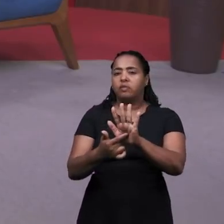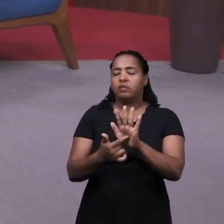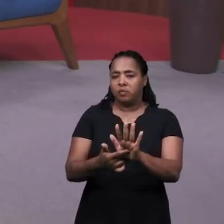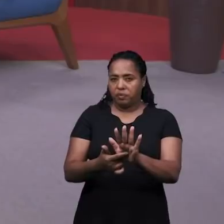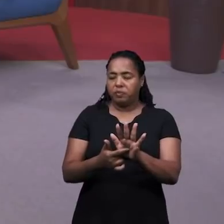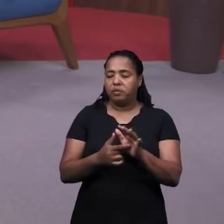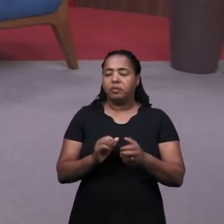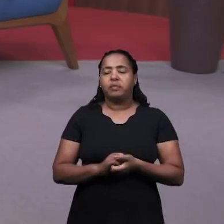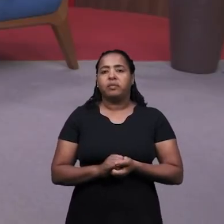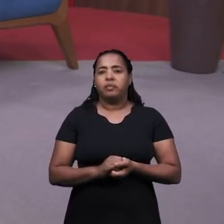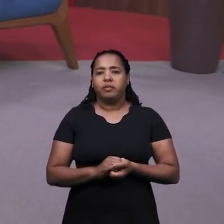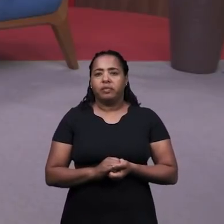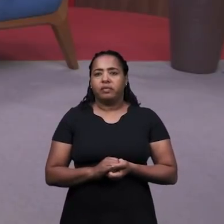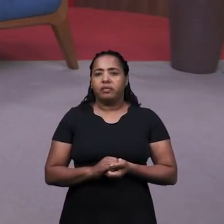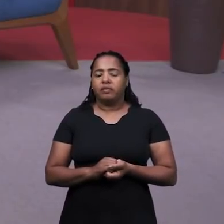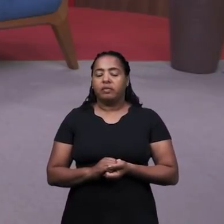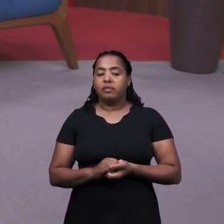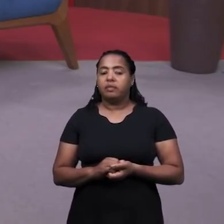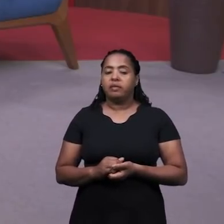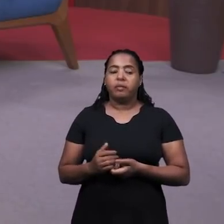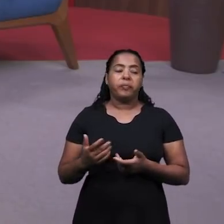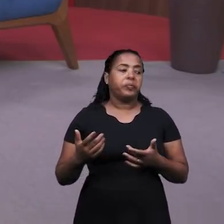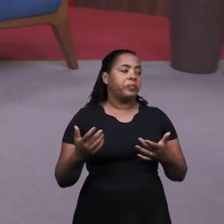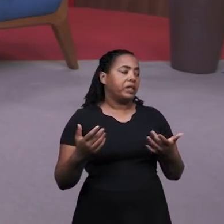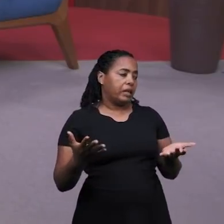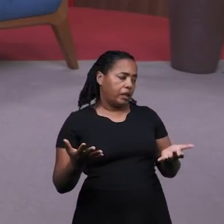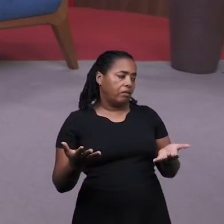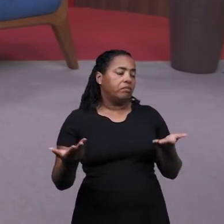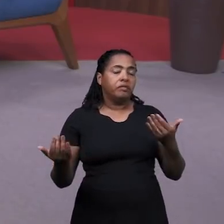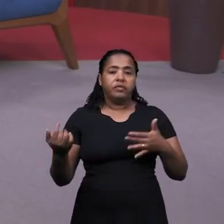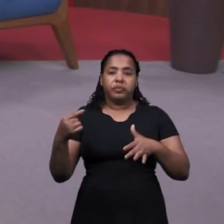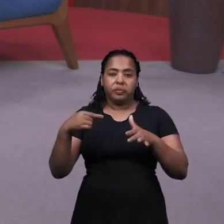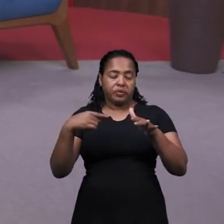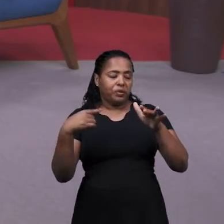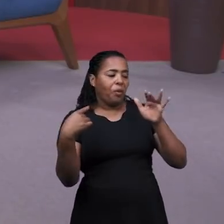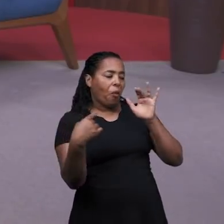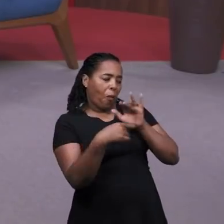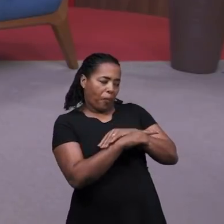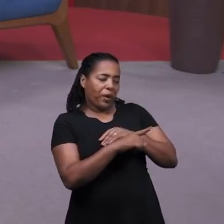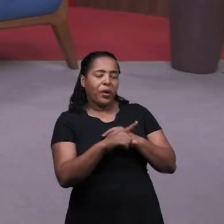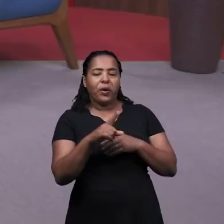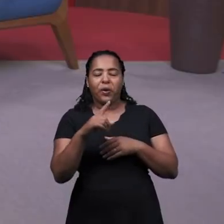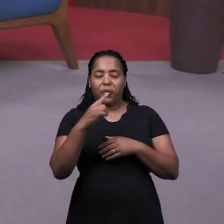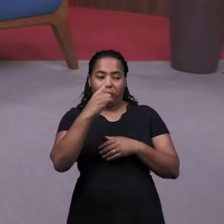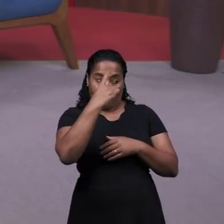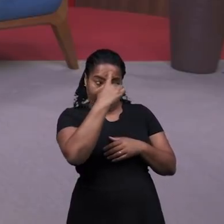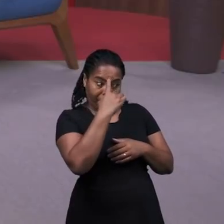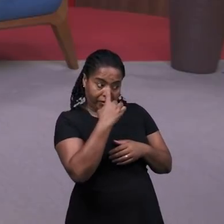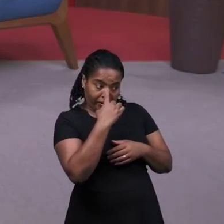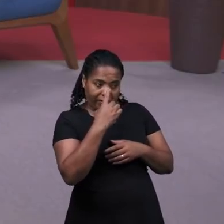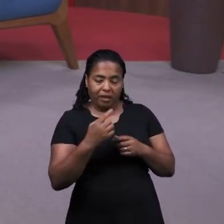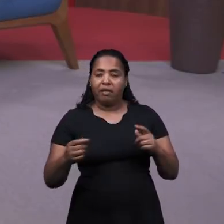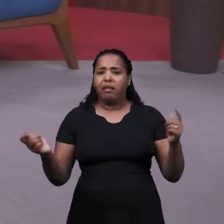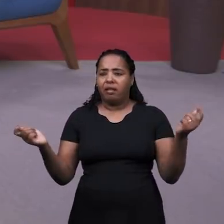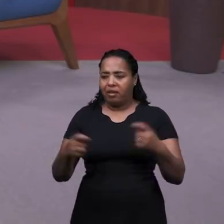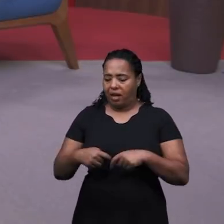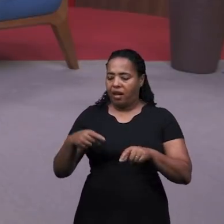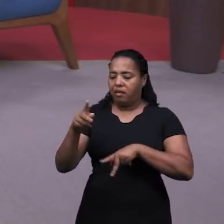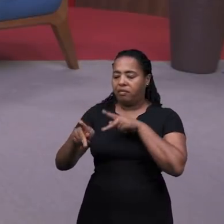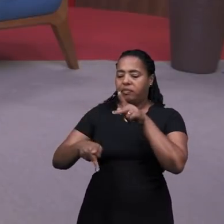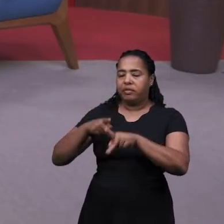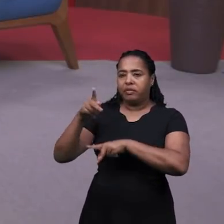chegar. E aí, eu até vou lançar uma pergunta aqui para o Daniel. Dá para a igreja